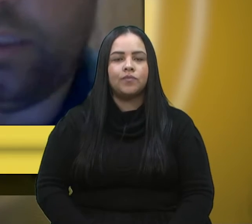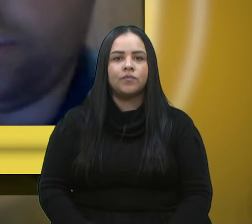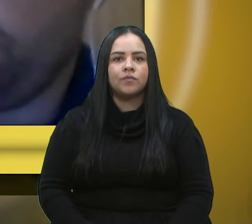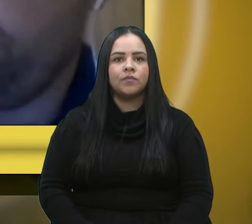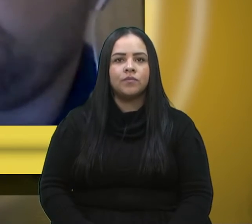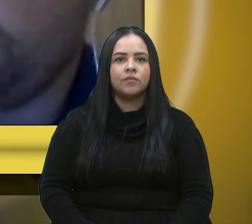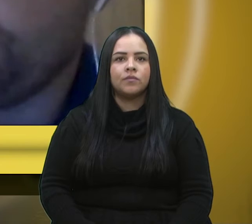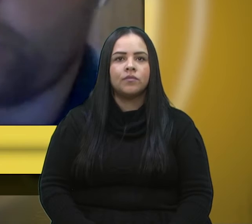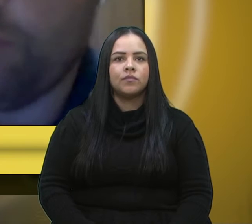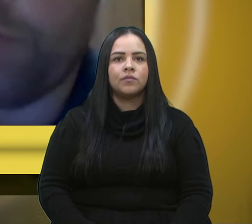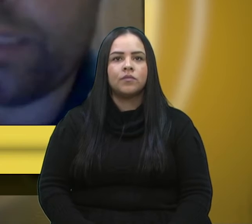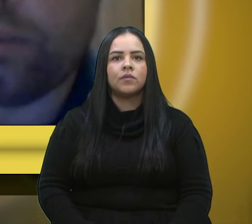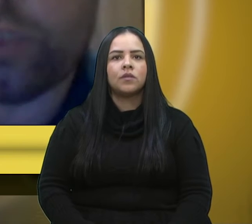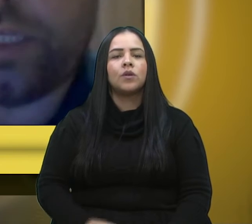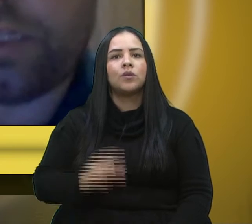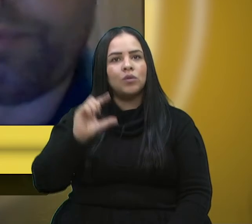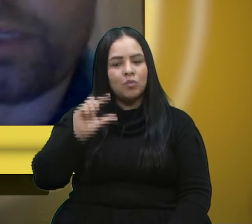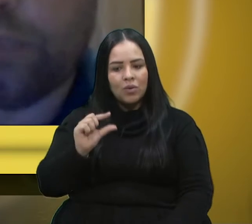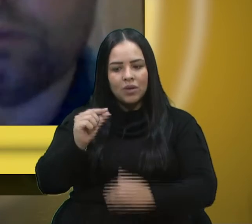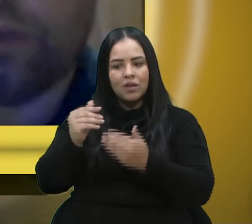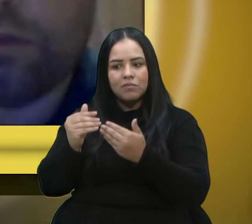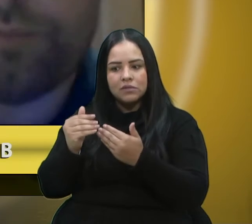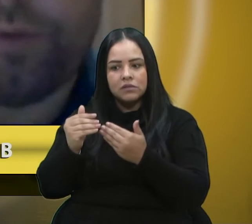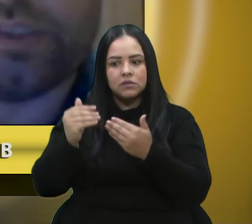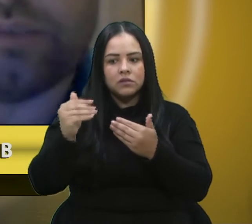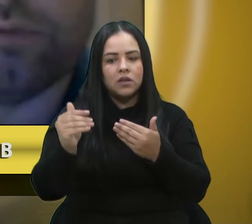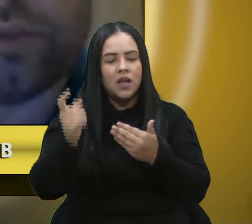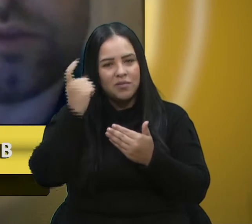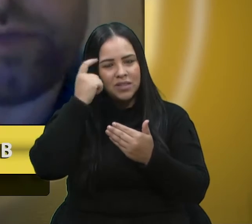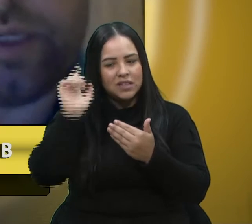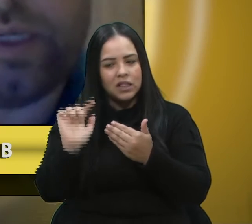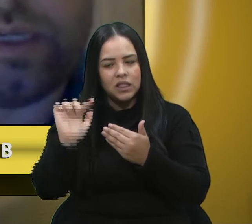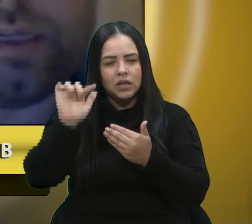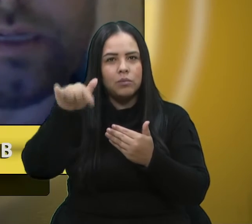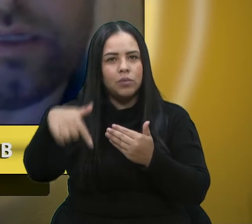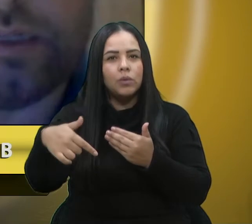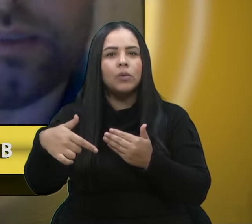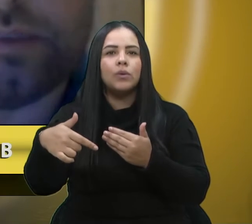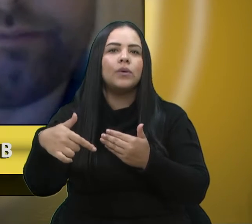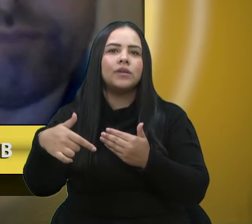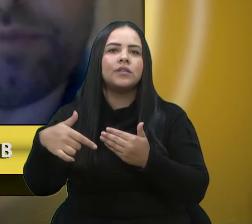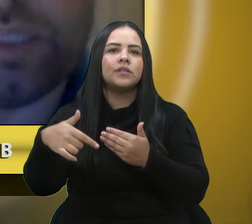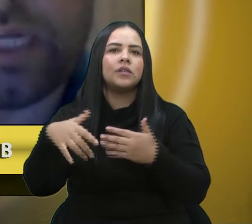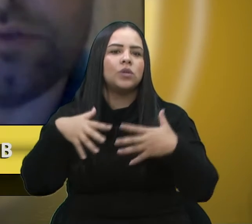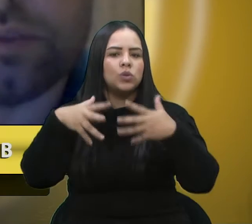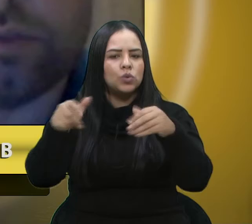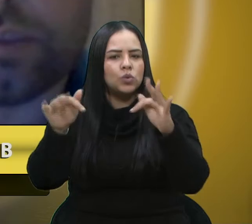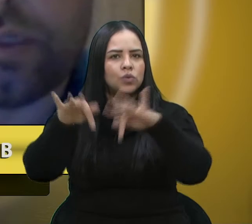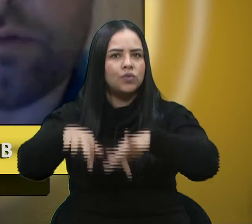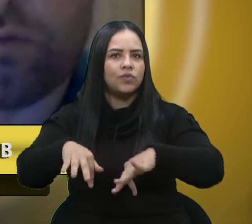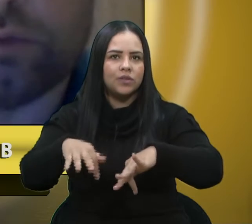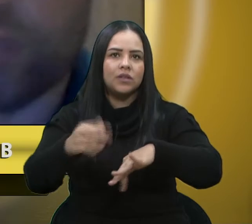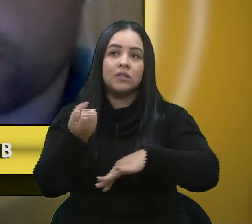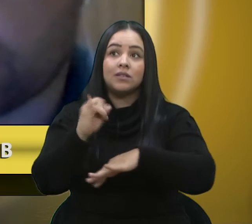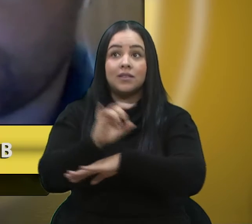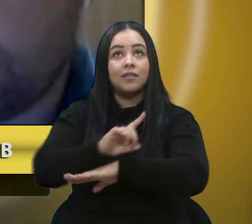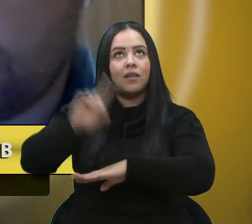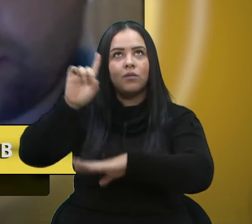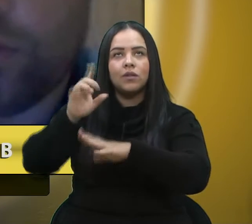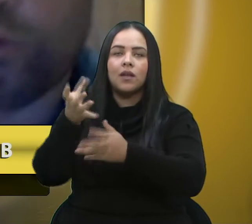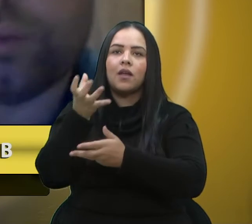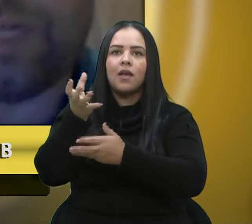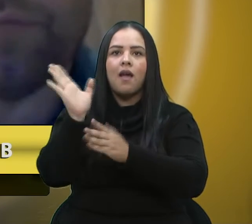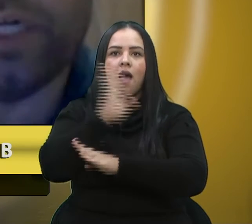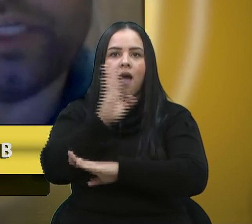E um pouquinho mais longe, né? Já pensando logo depois que tudo isso tiver terminado, se Deus quiser, o quanto antes,